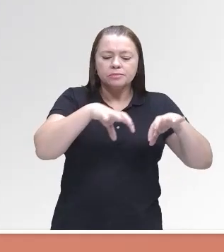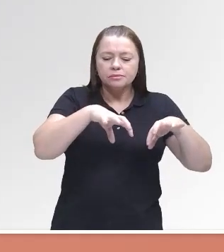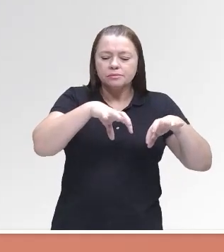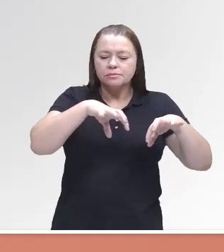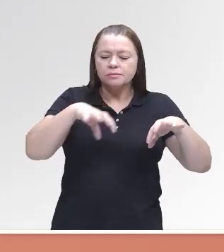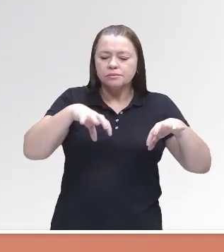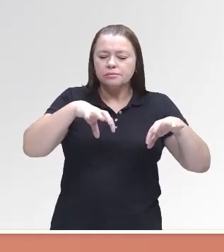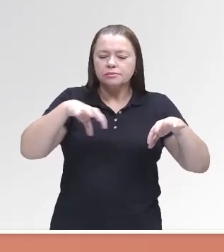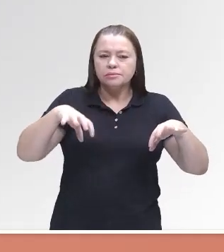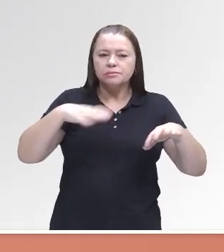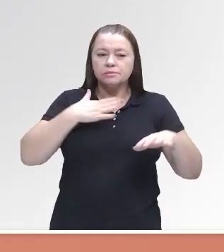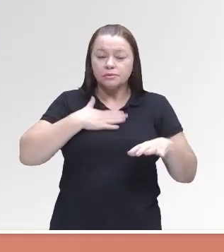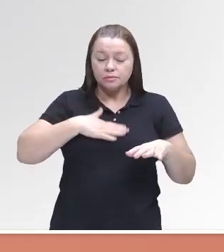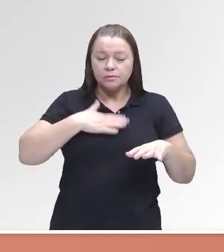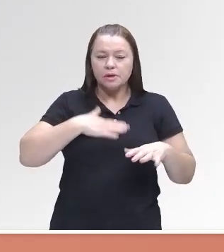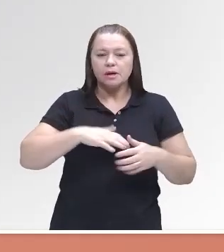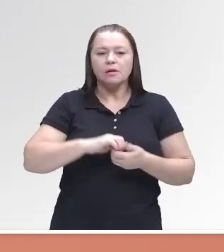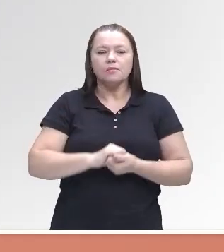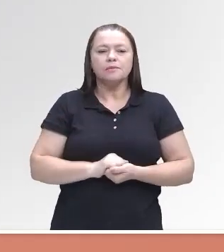nessa palavra.